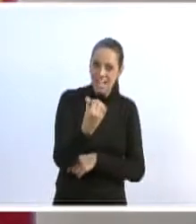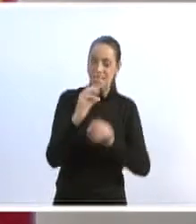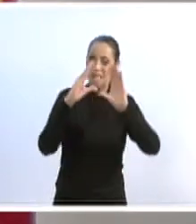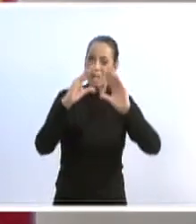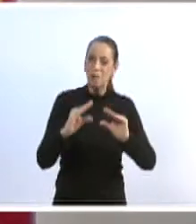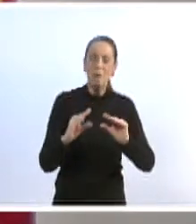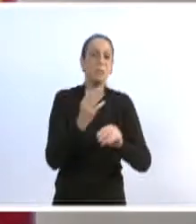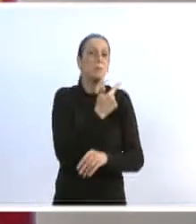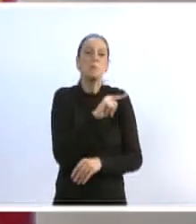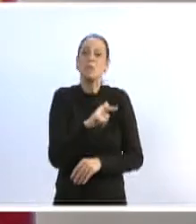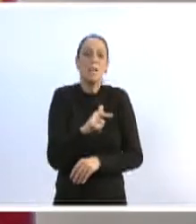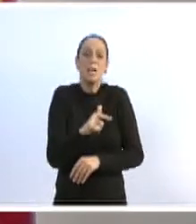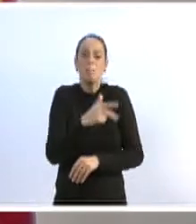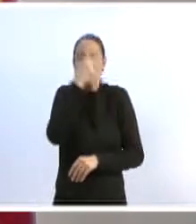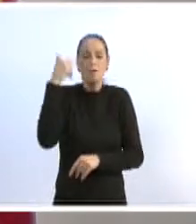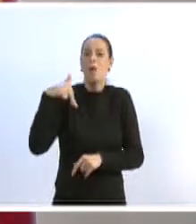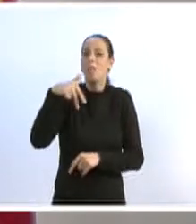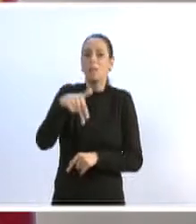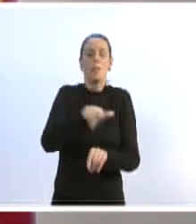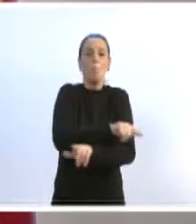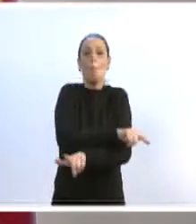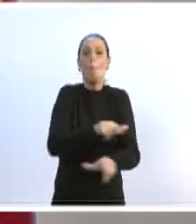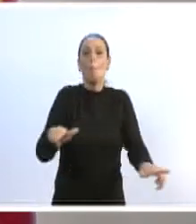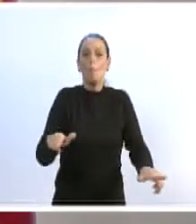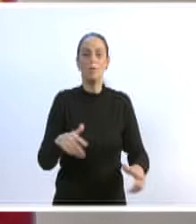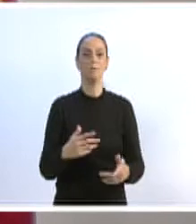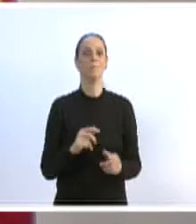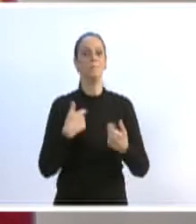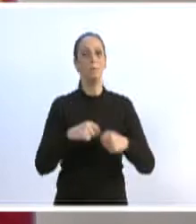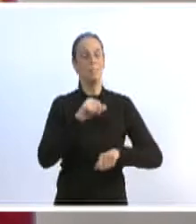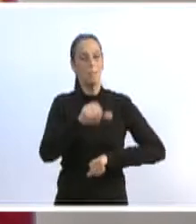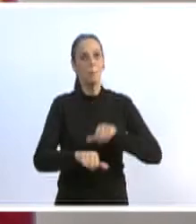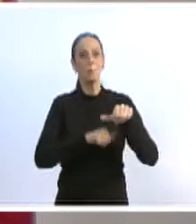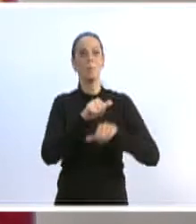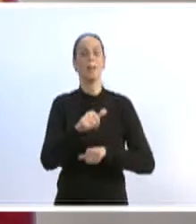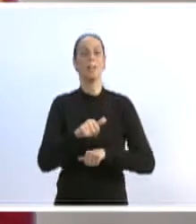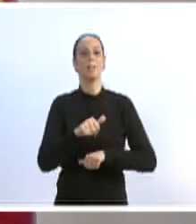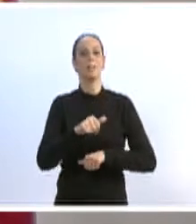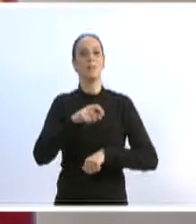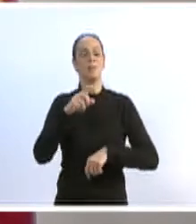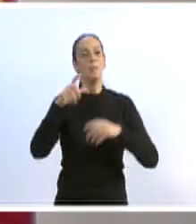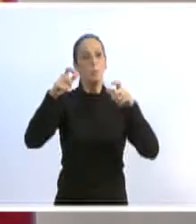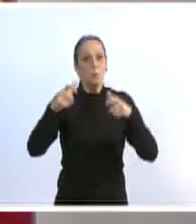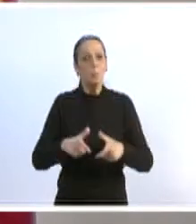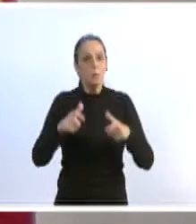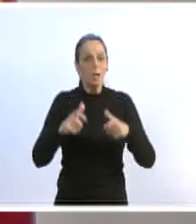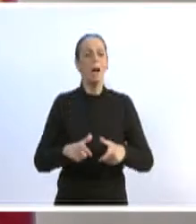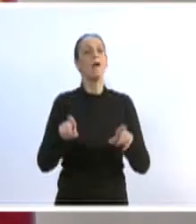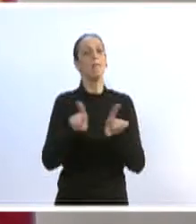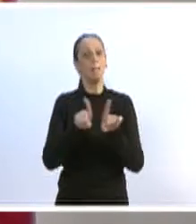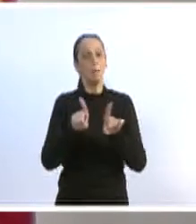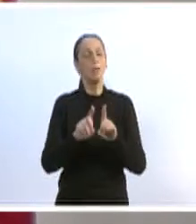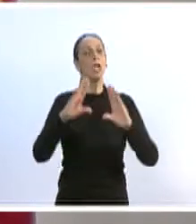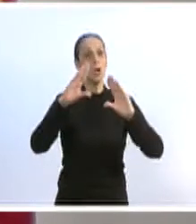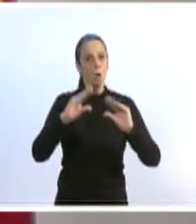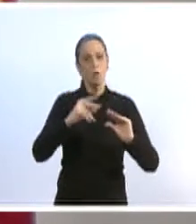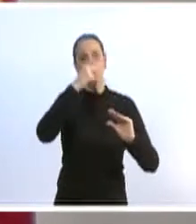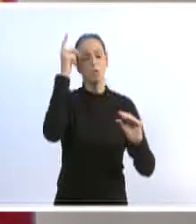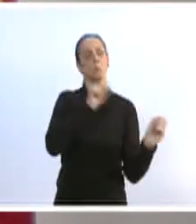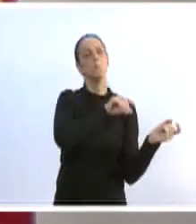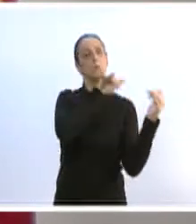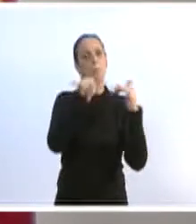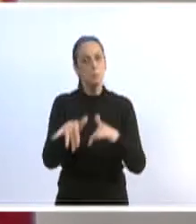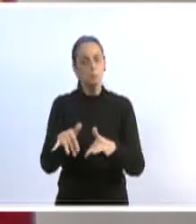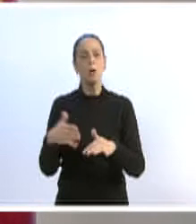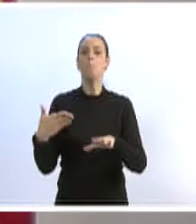o rock tem que chamar o a transformar o a 15 no ambiente noturno o termo até parece não ser muito